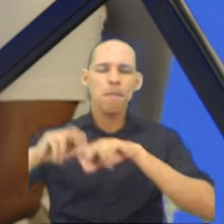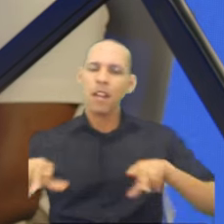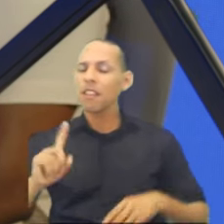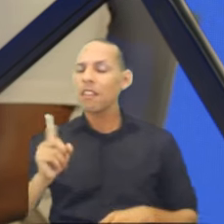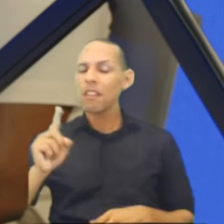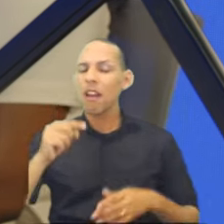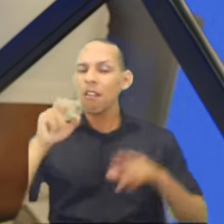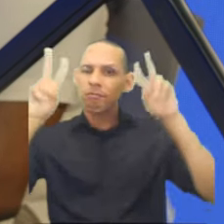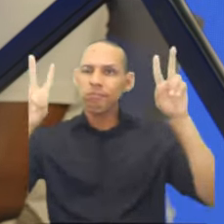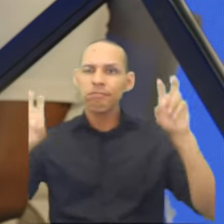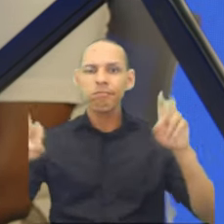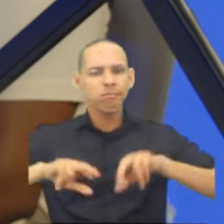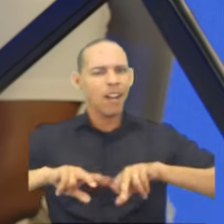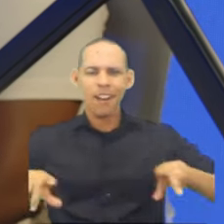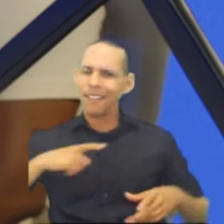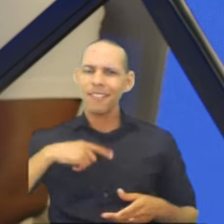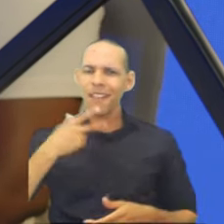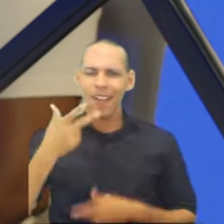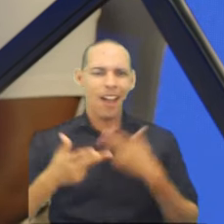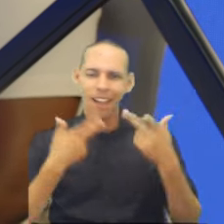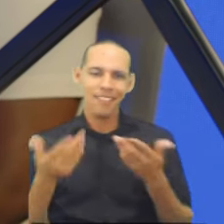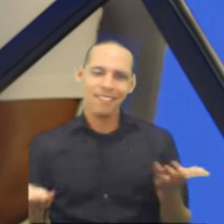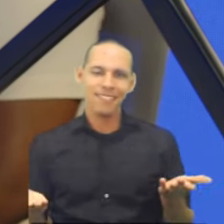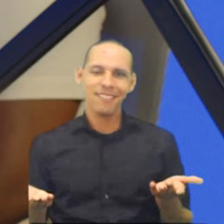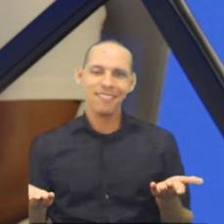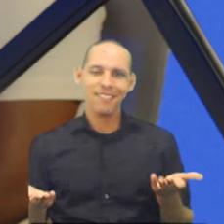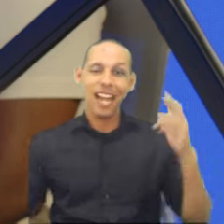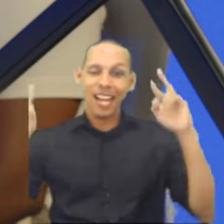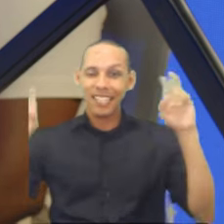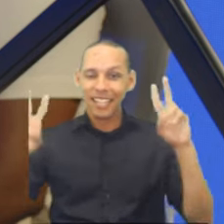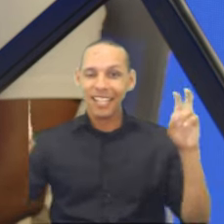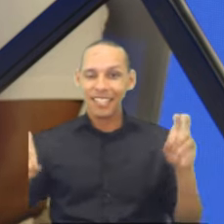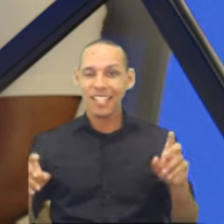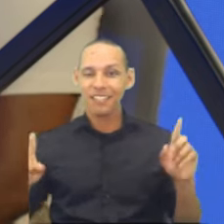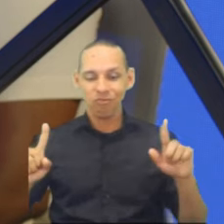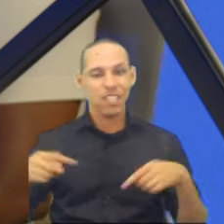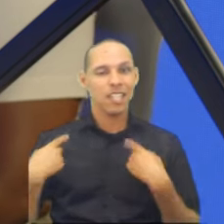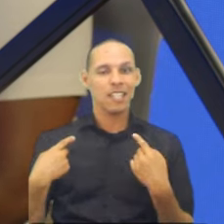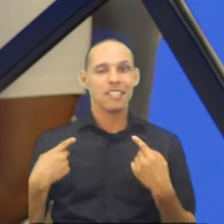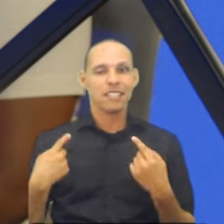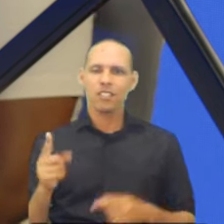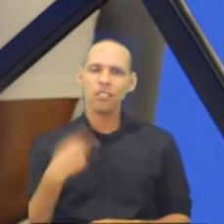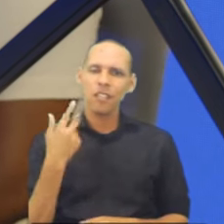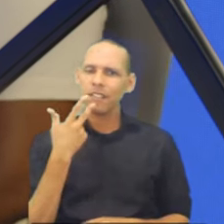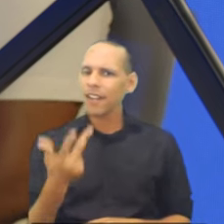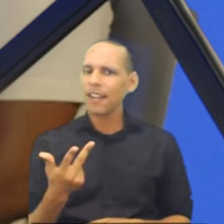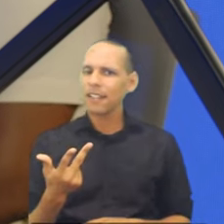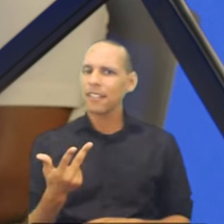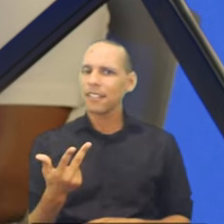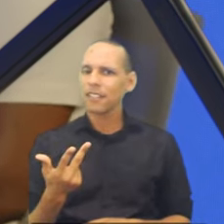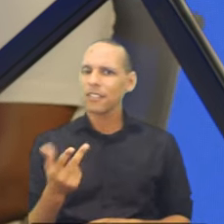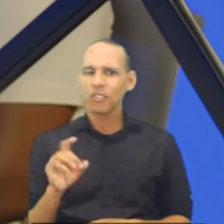outros assuntos para falar né a gente tem milhões de coisas assim as questões que nos atravessam a gente não